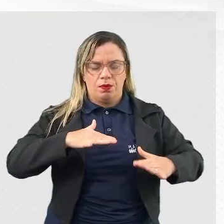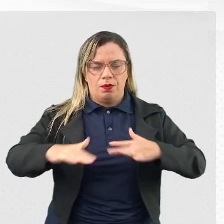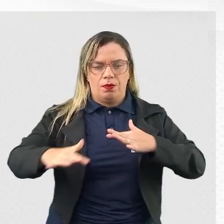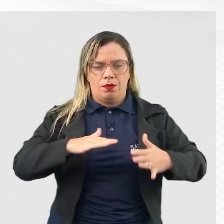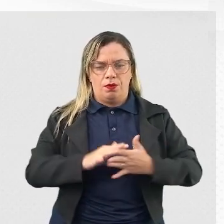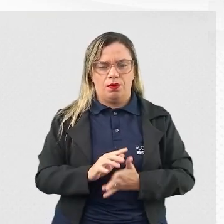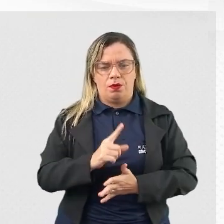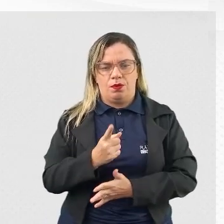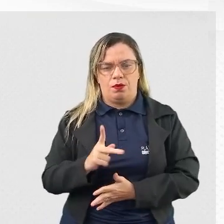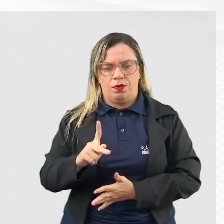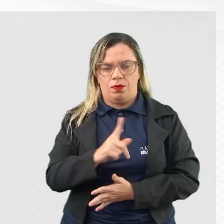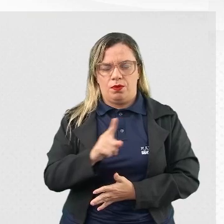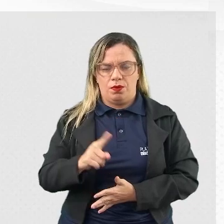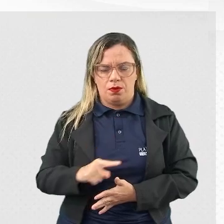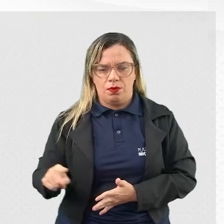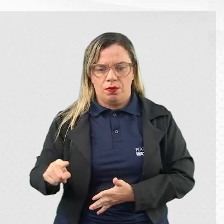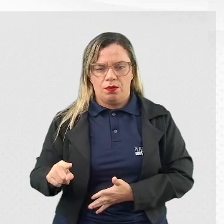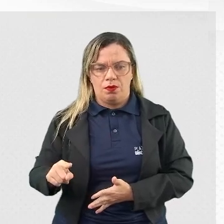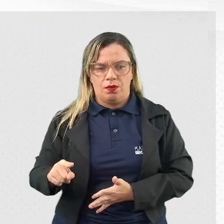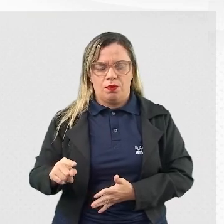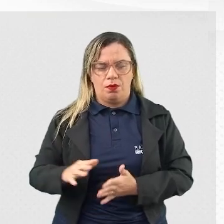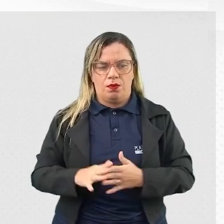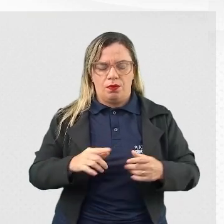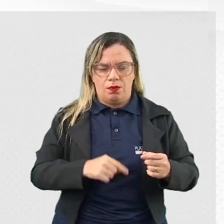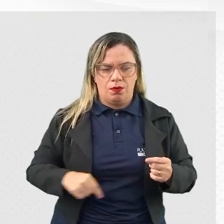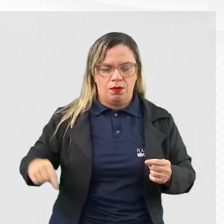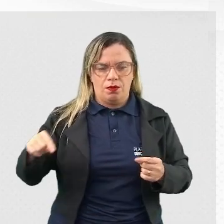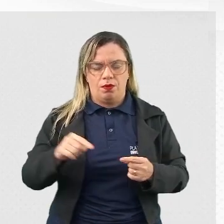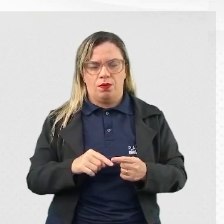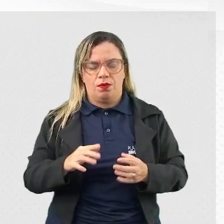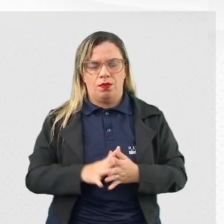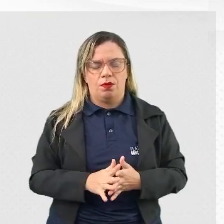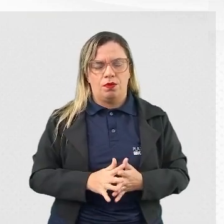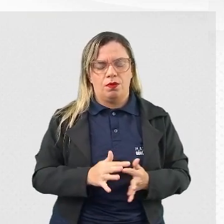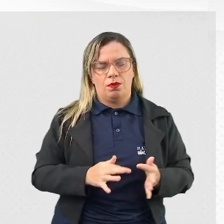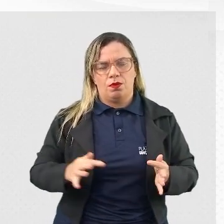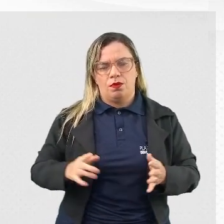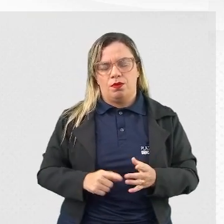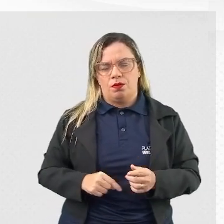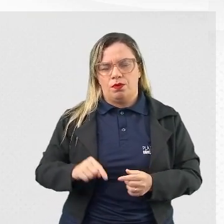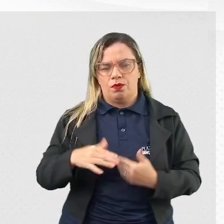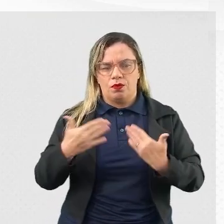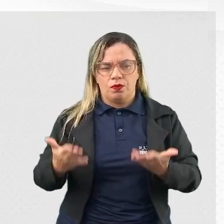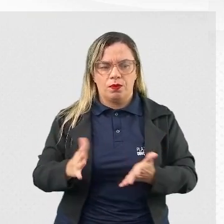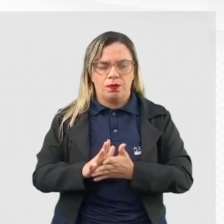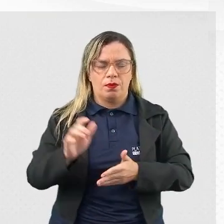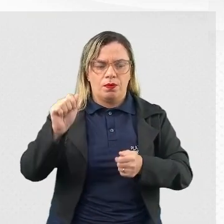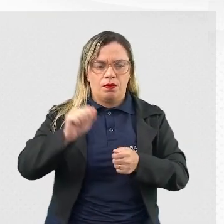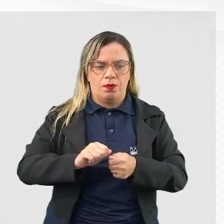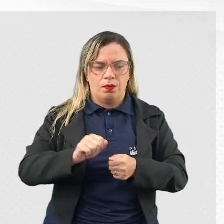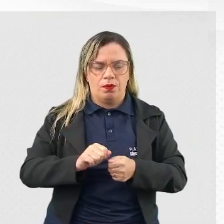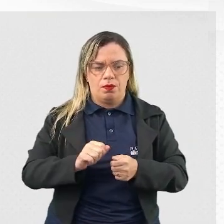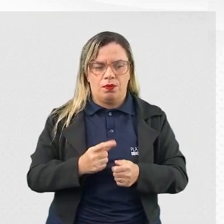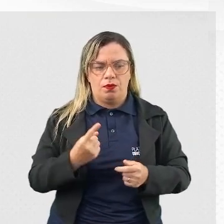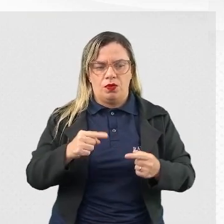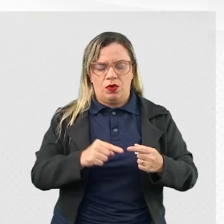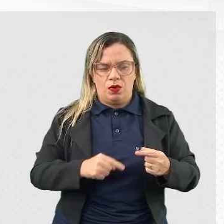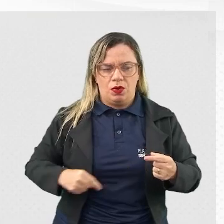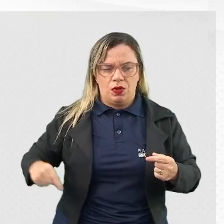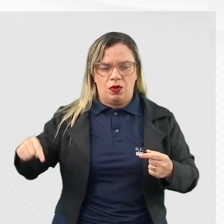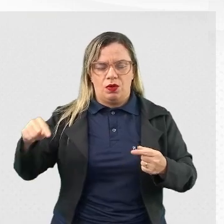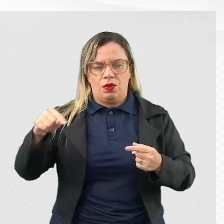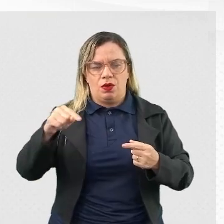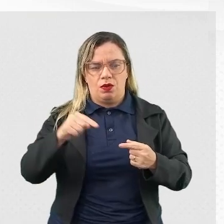1 Hz, quem está girando com uma frequência de 1 Hz, está fazendo o quê? Está dando uma volta a